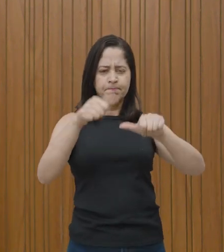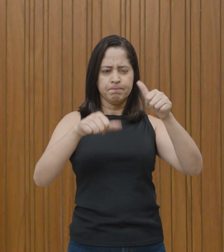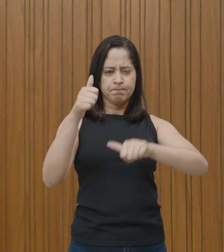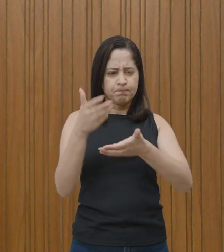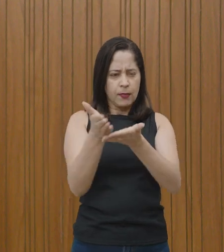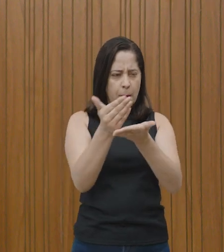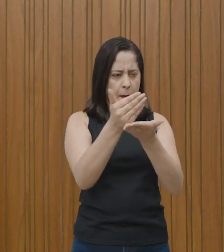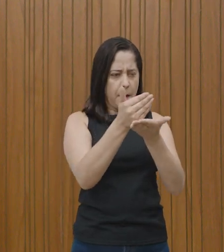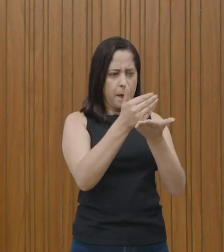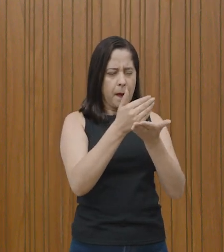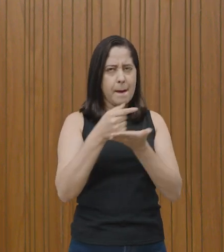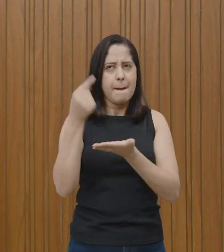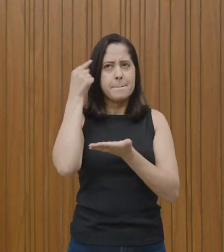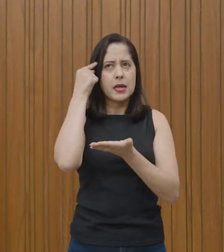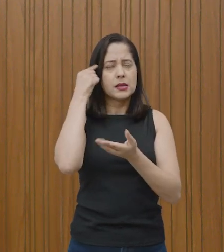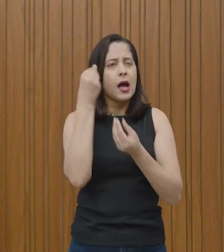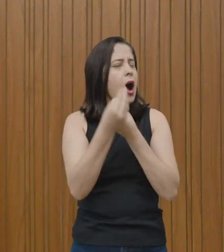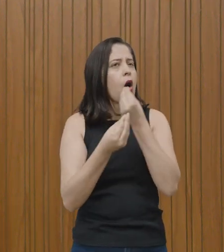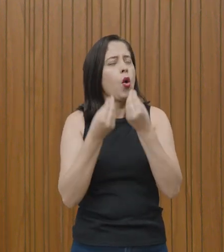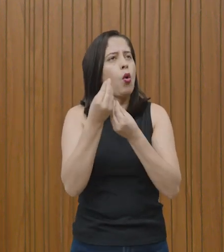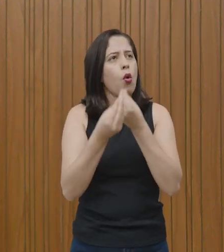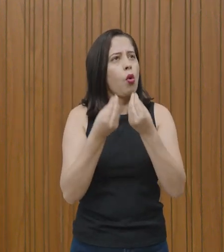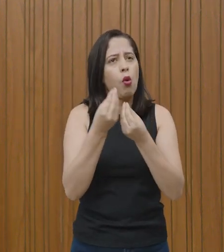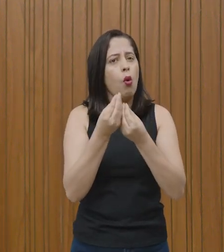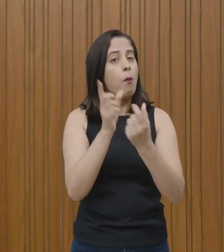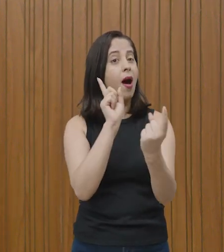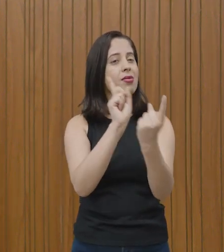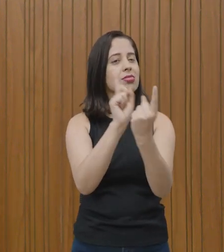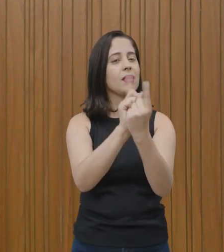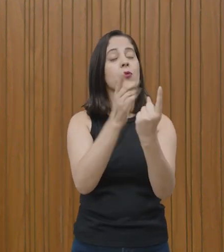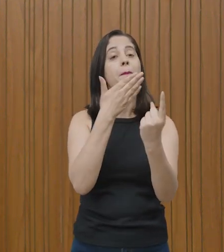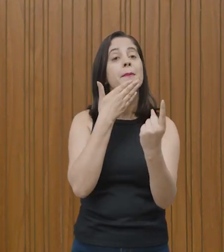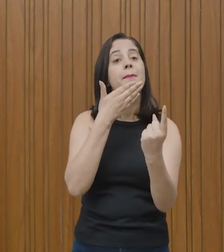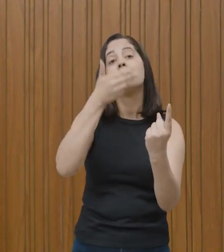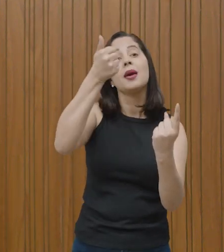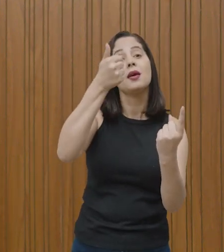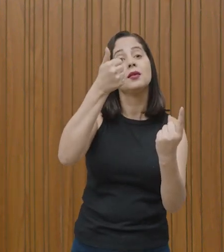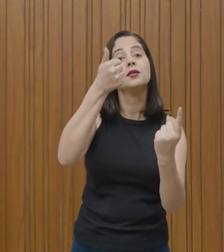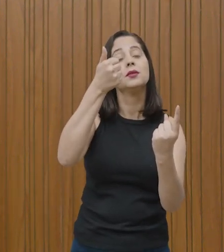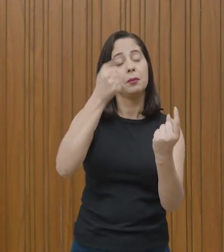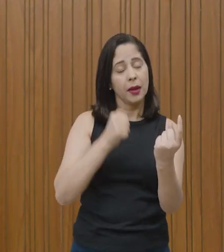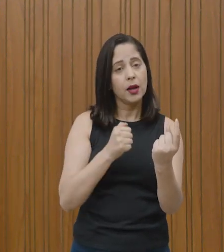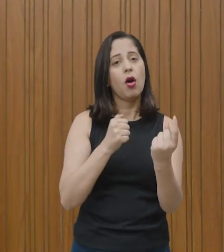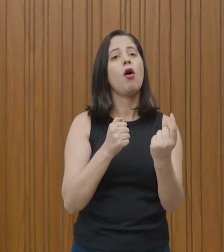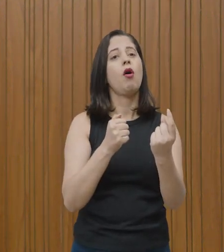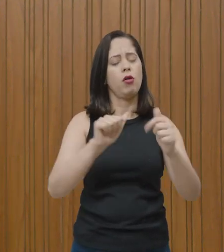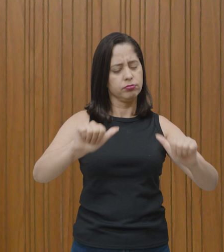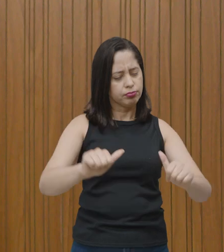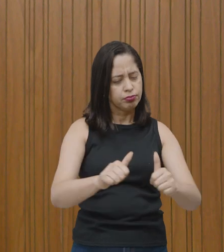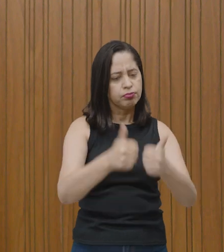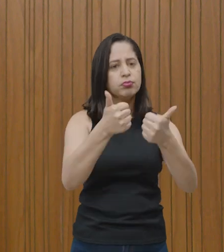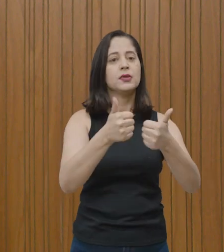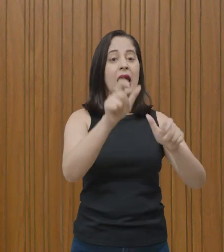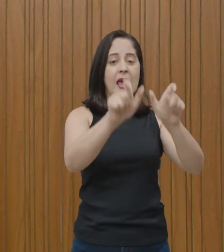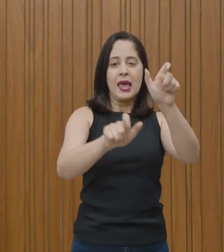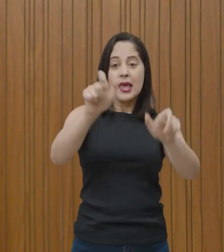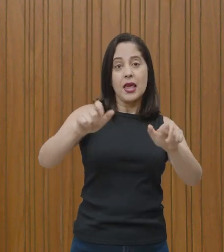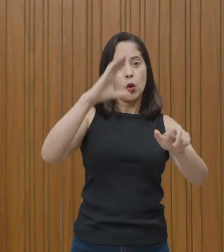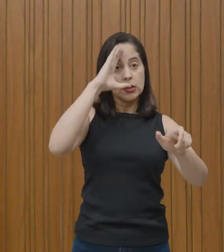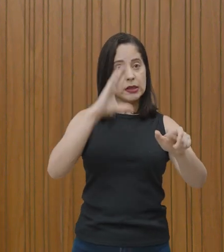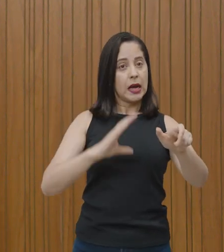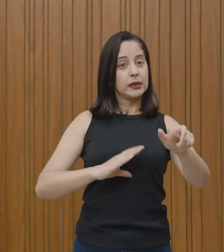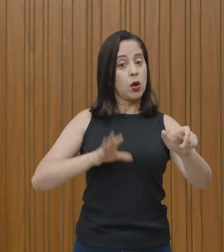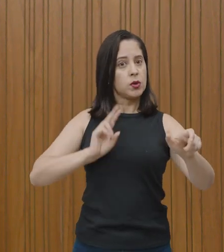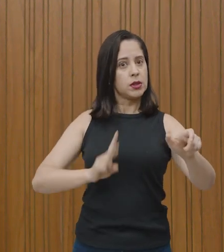gente consegue absorver tudo isso e pensar em conjunto, né, através do poder público, em transformar em melhorias para que eles